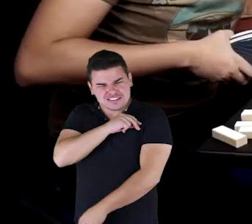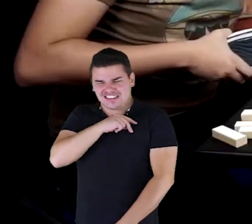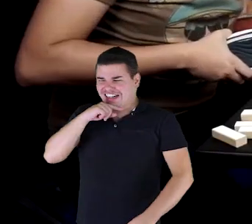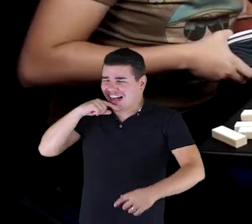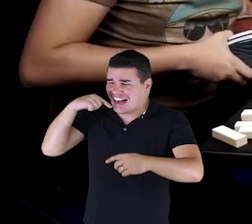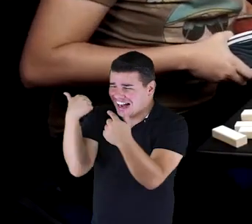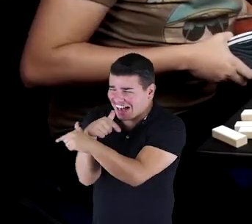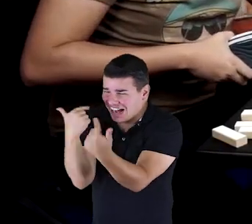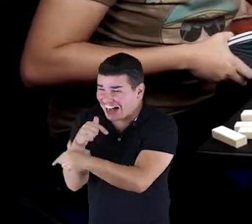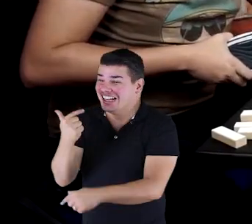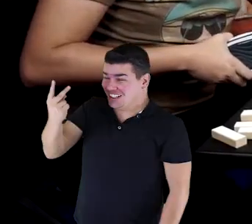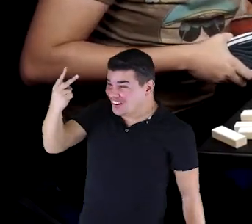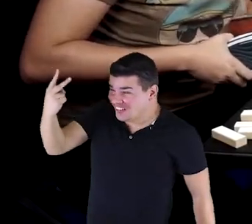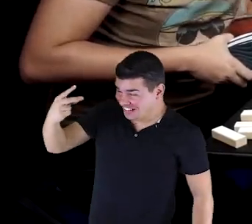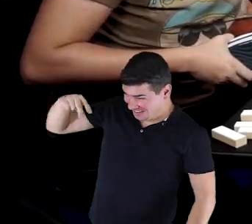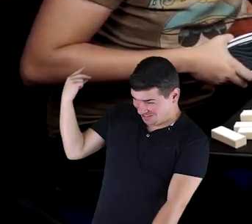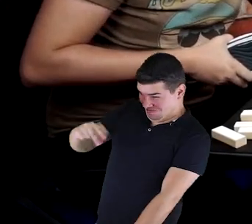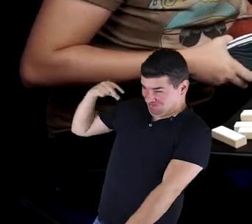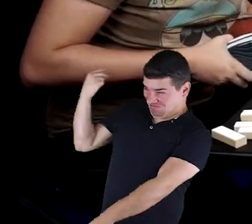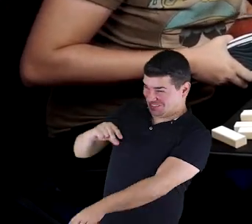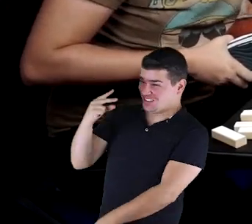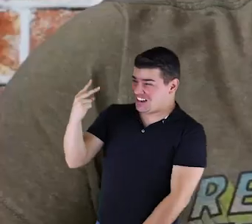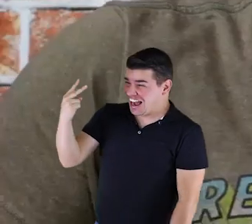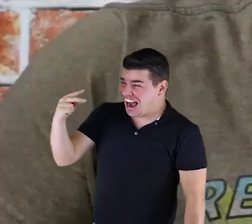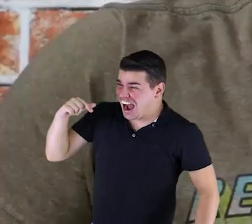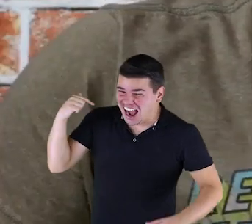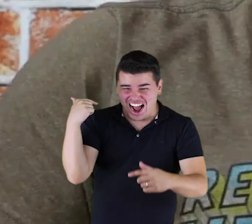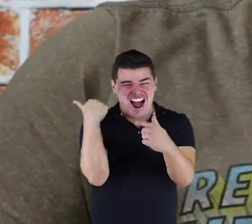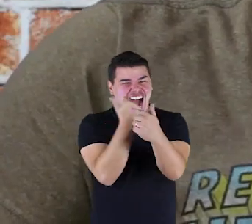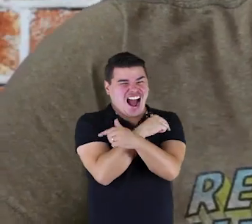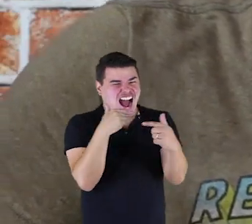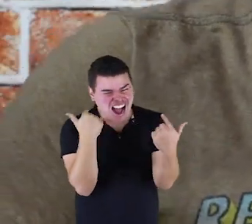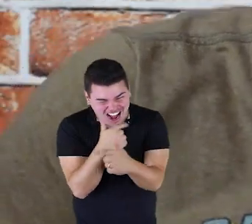Cauê. Cauê fecha os olhos e segura a mão. Cid ri.